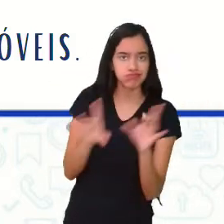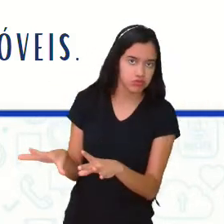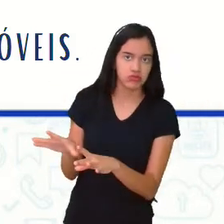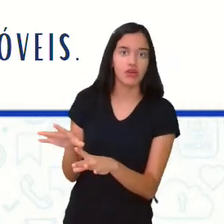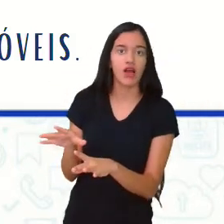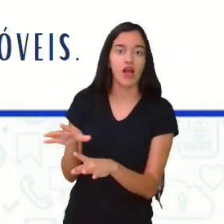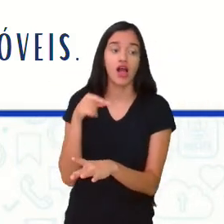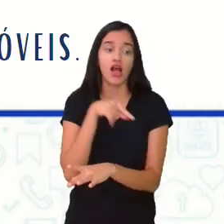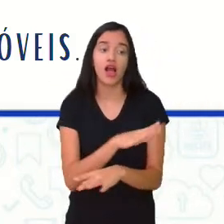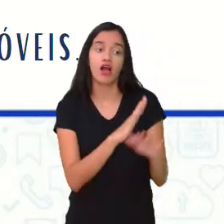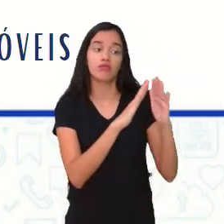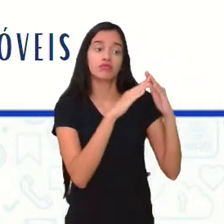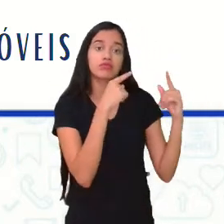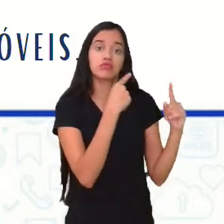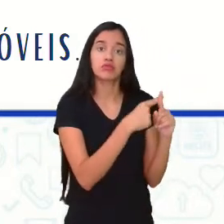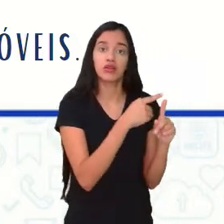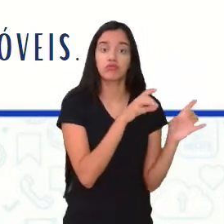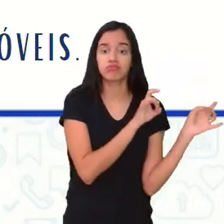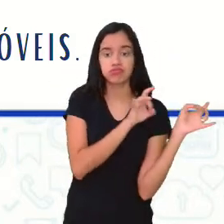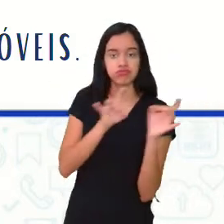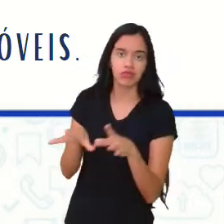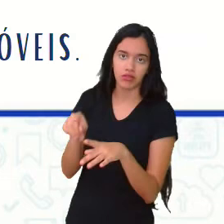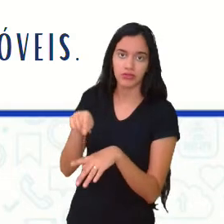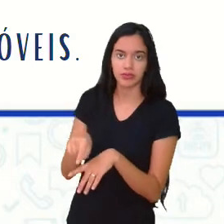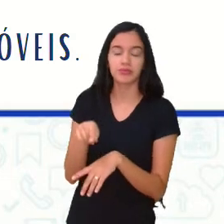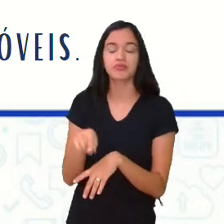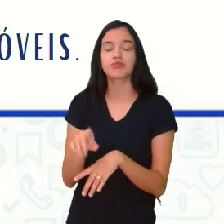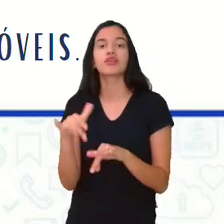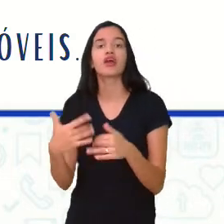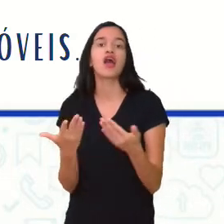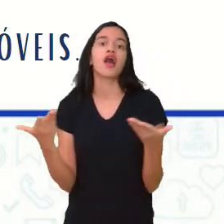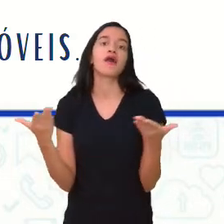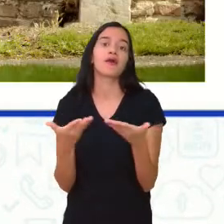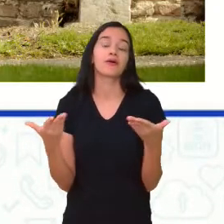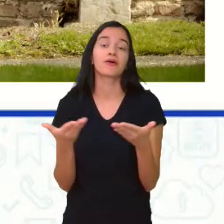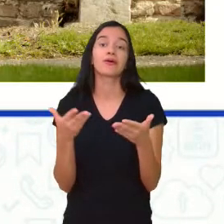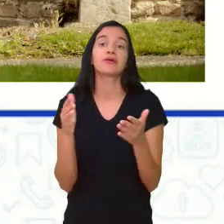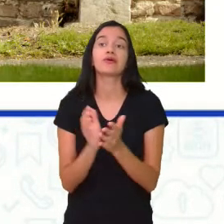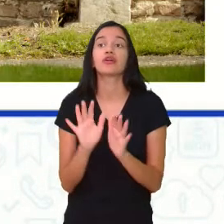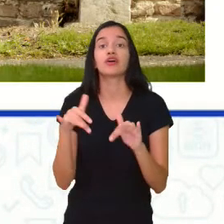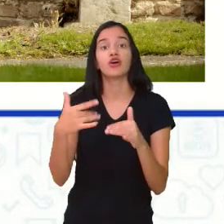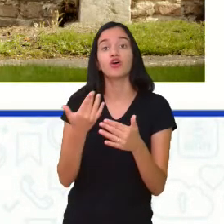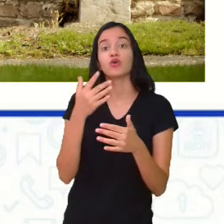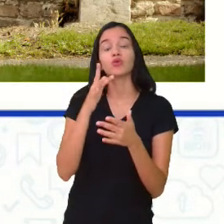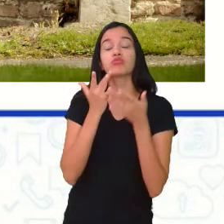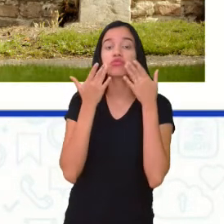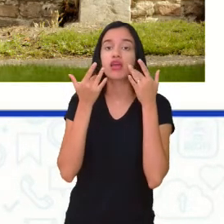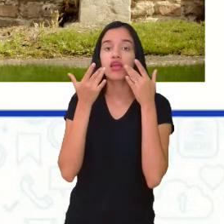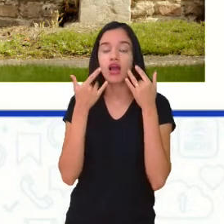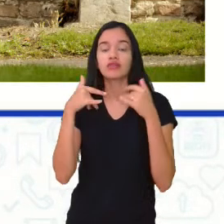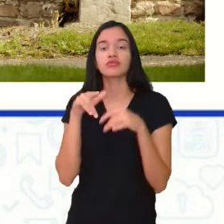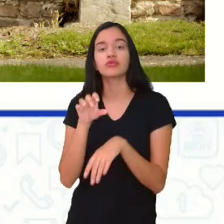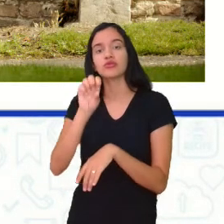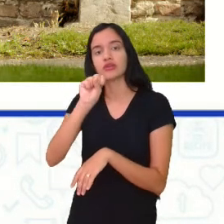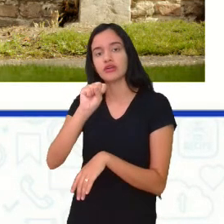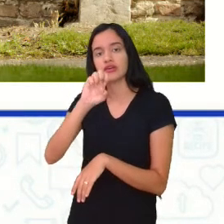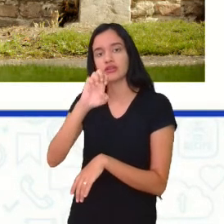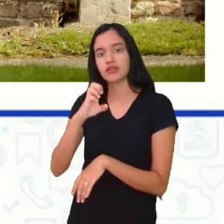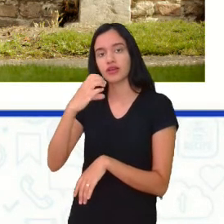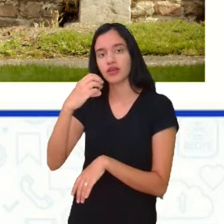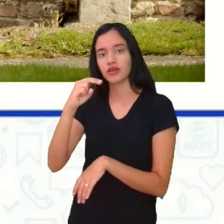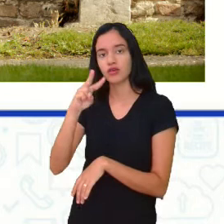desse ambiente da igreja, e aí se formou também um teatro secular na Idade Média. O teatro